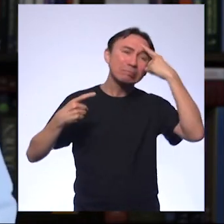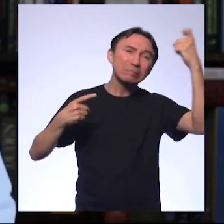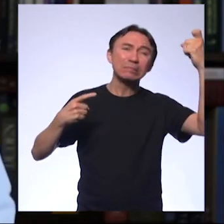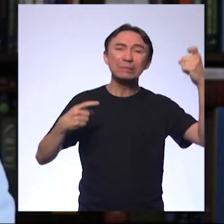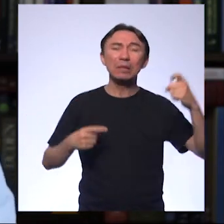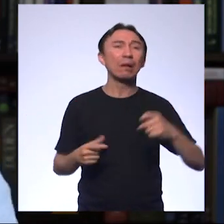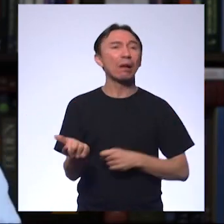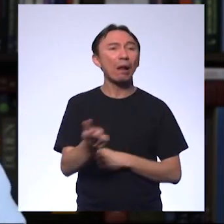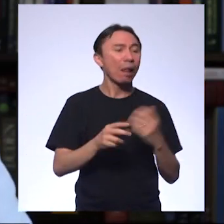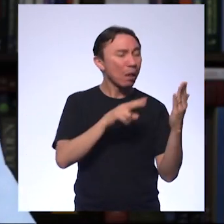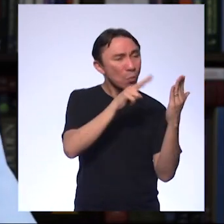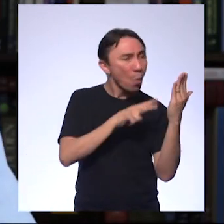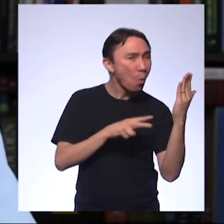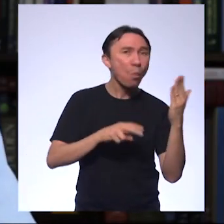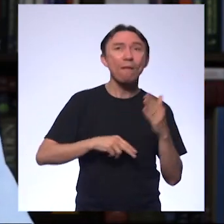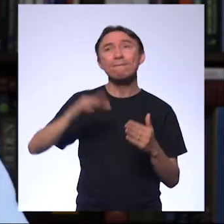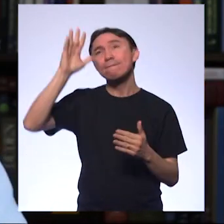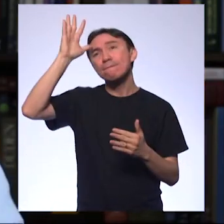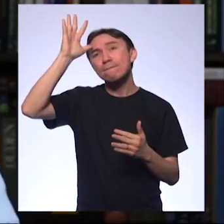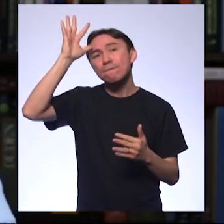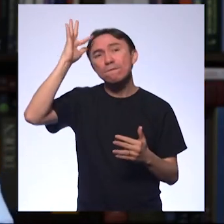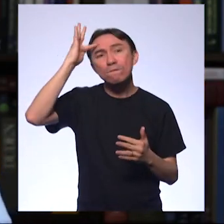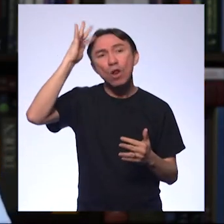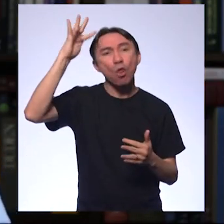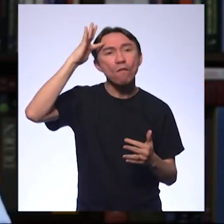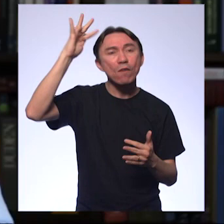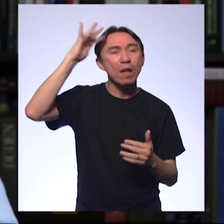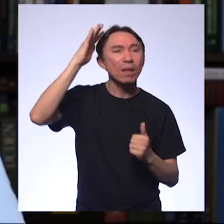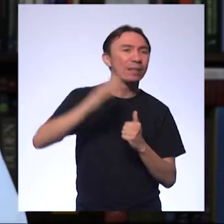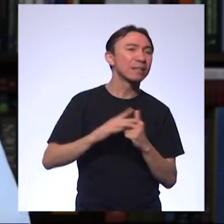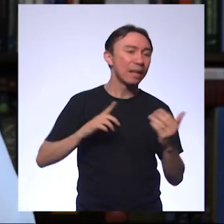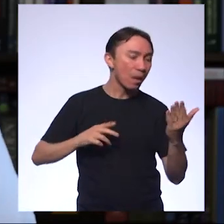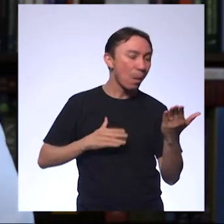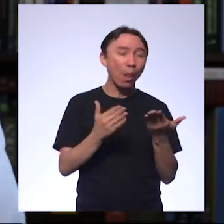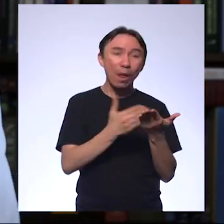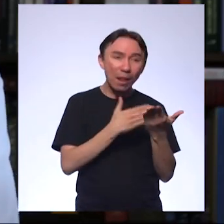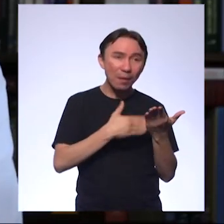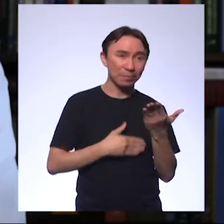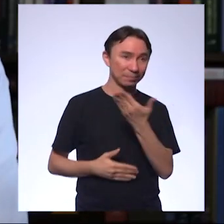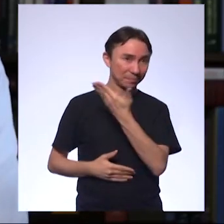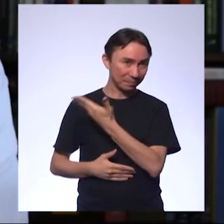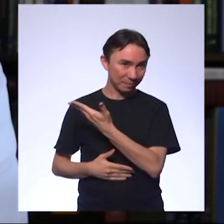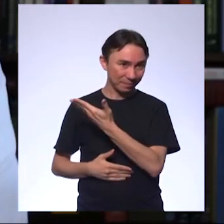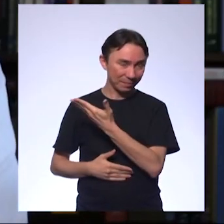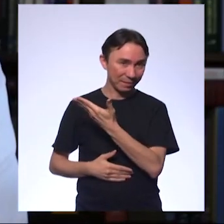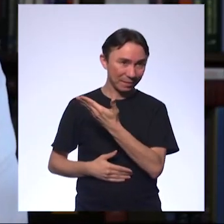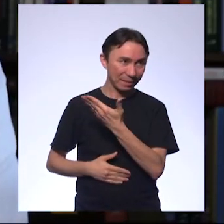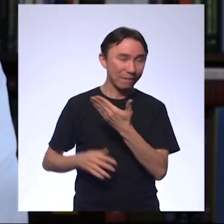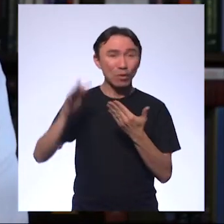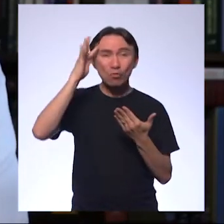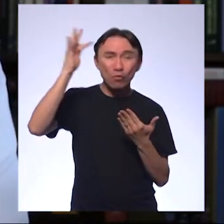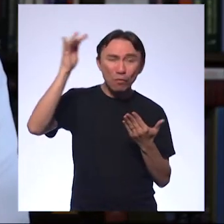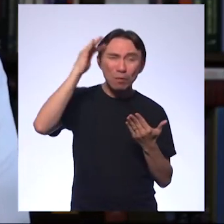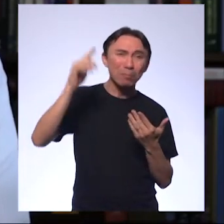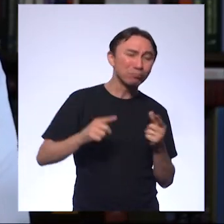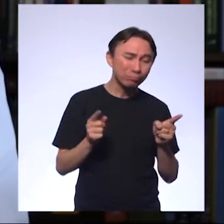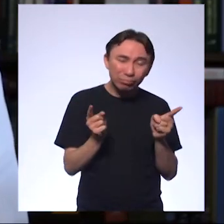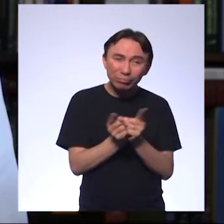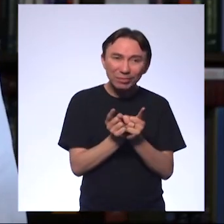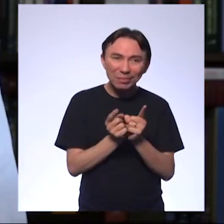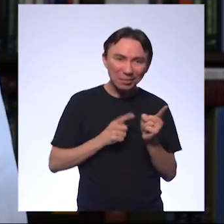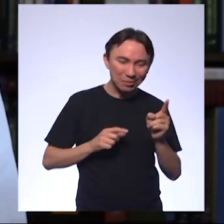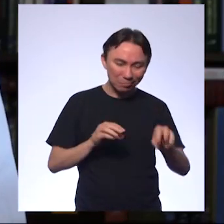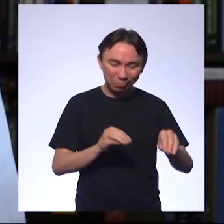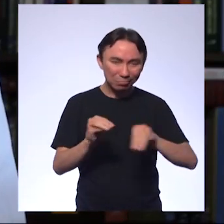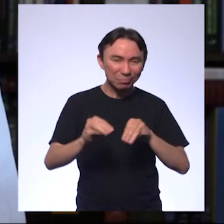né? De filosofia. Há um livro chamado Pequena Filosofia do Jogador de Xadrez que me inspirou a